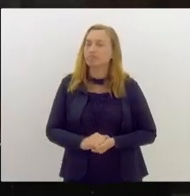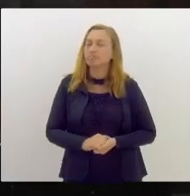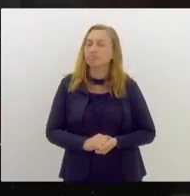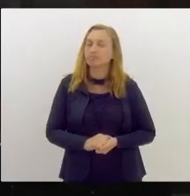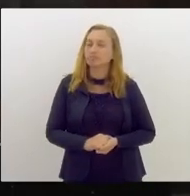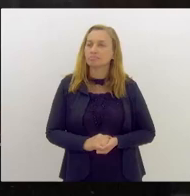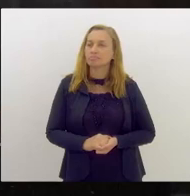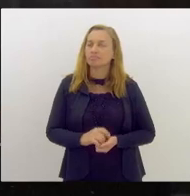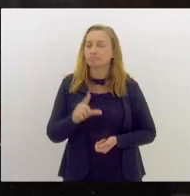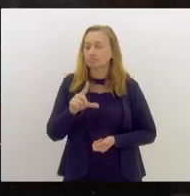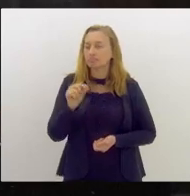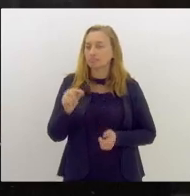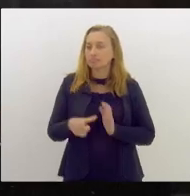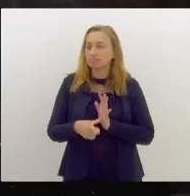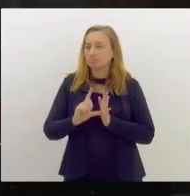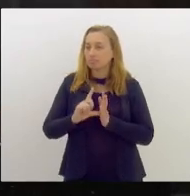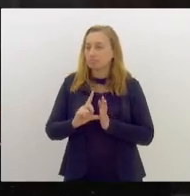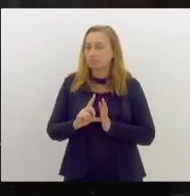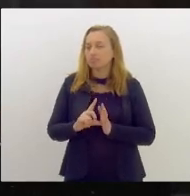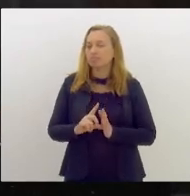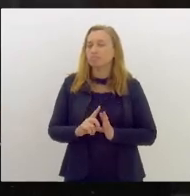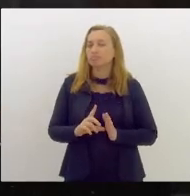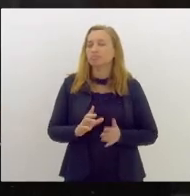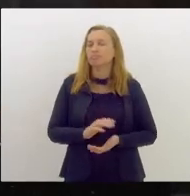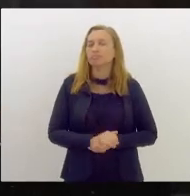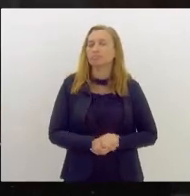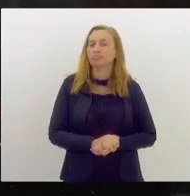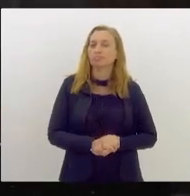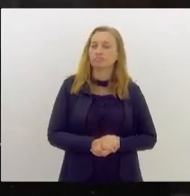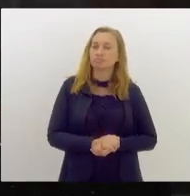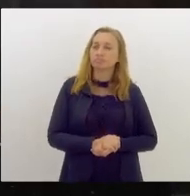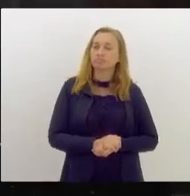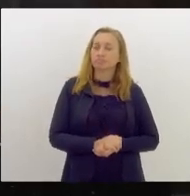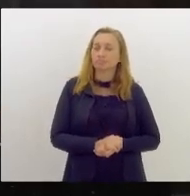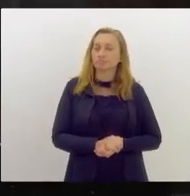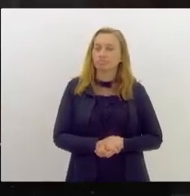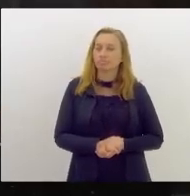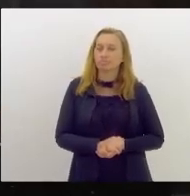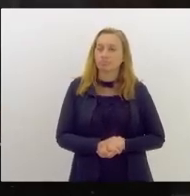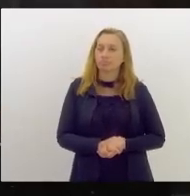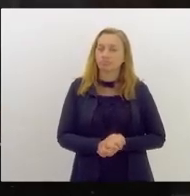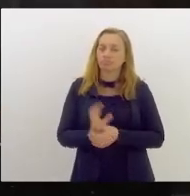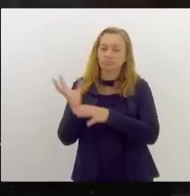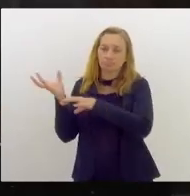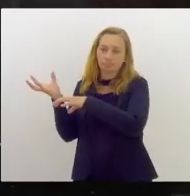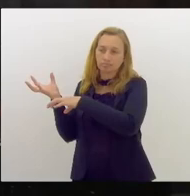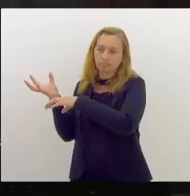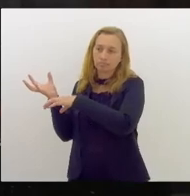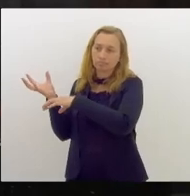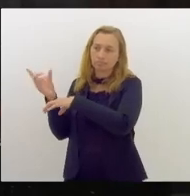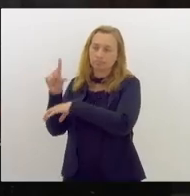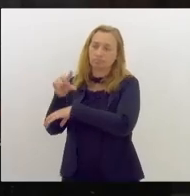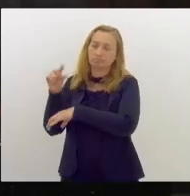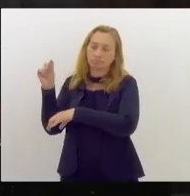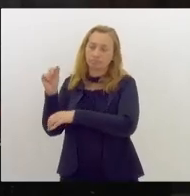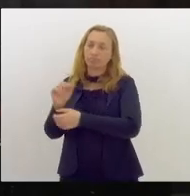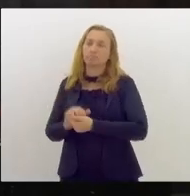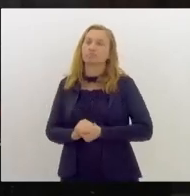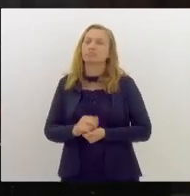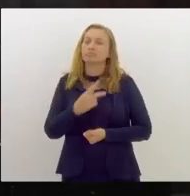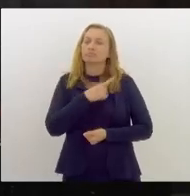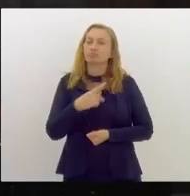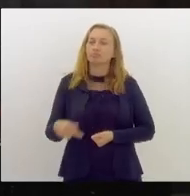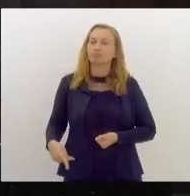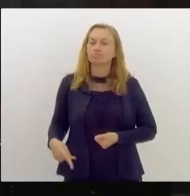antes mesmo dessa legislação de do que o Congresso Nacional editor e o Presidente